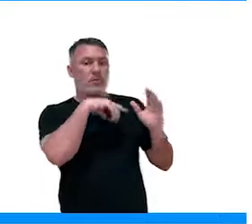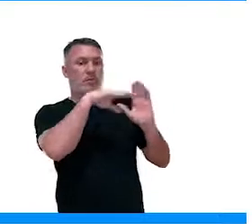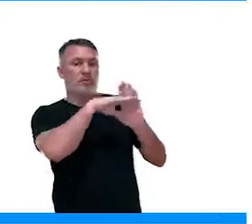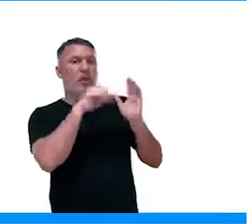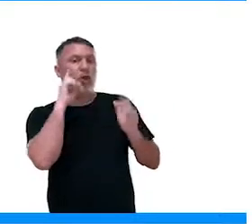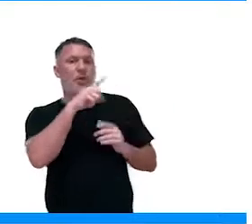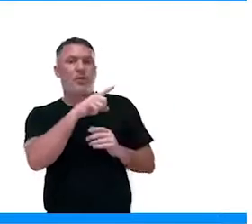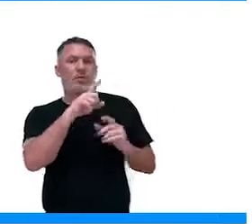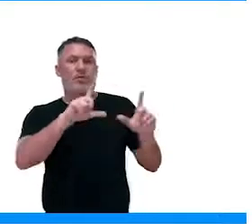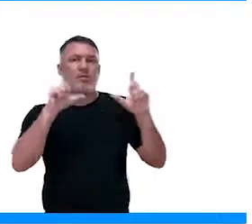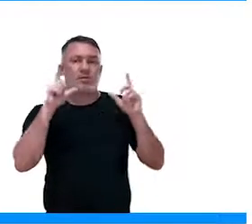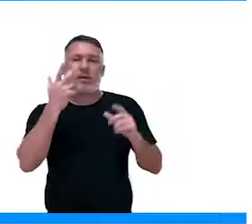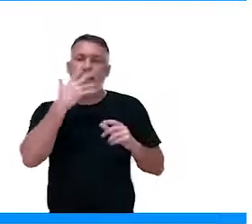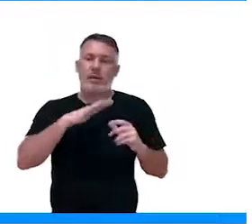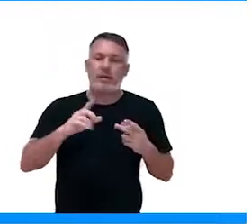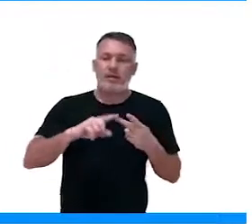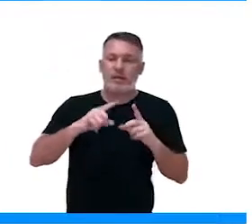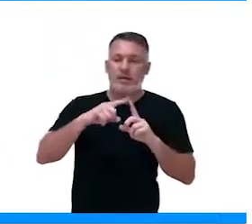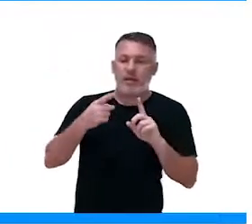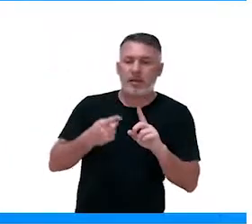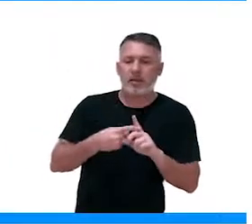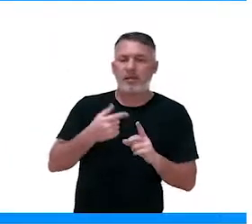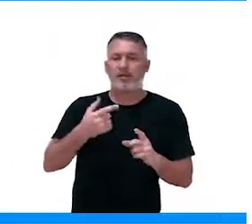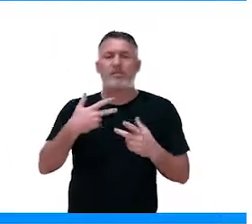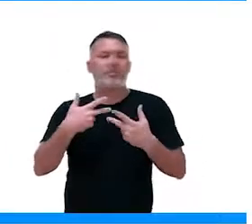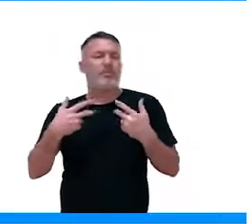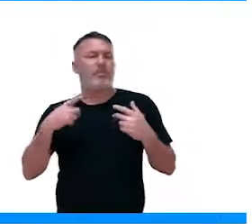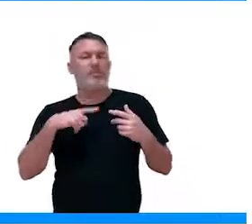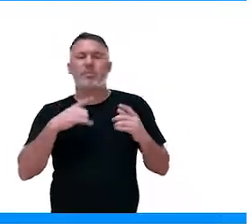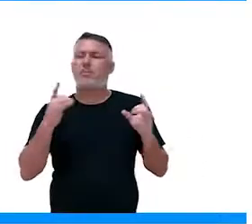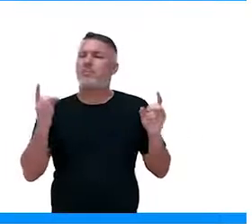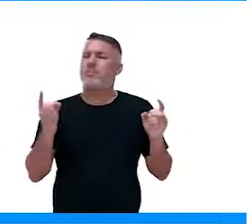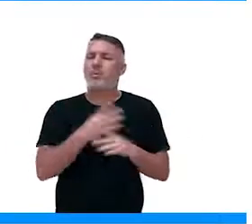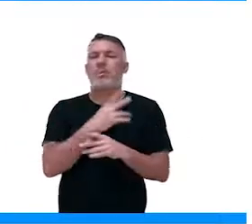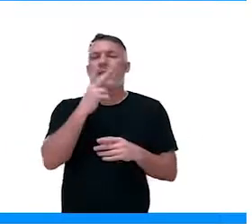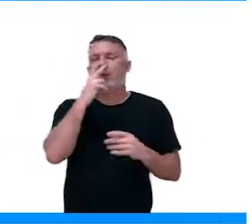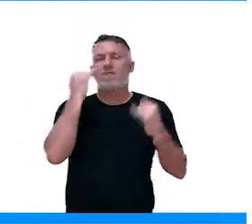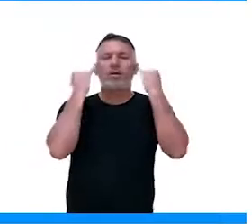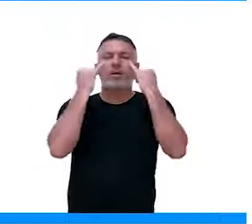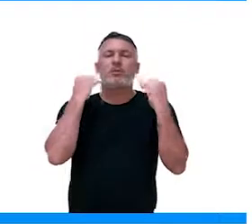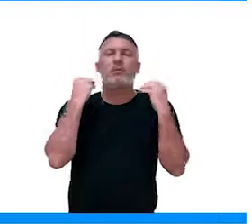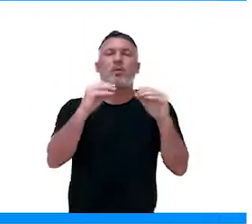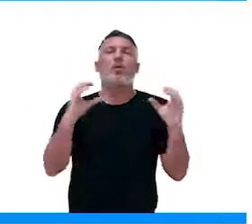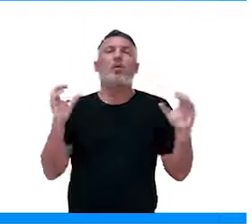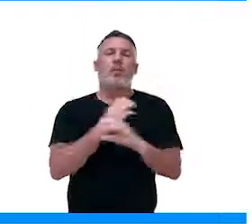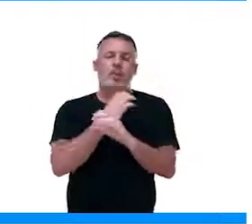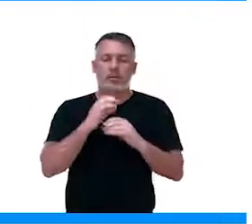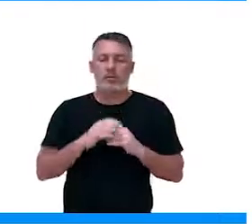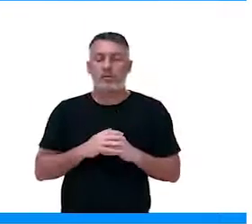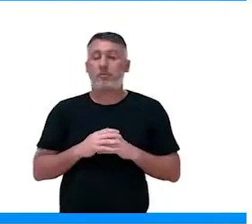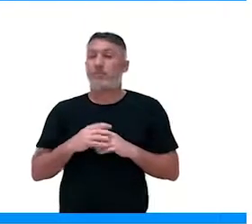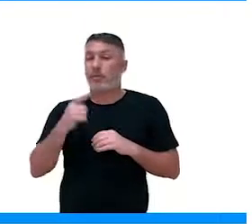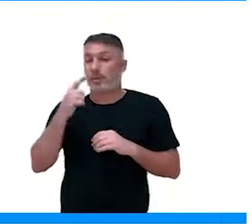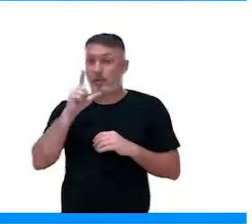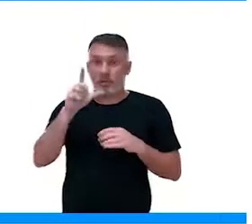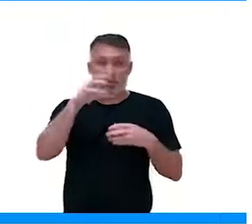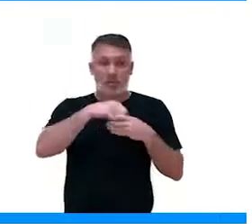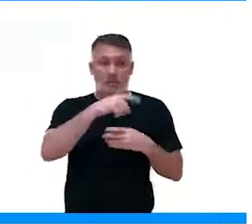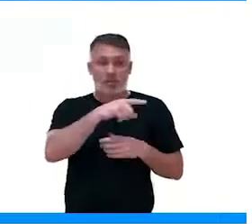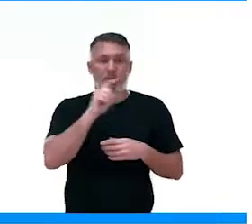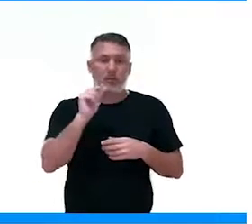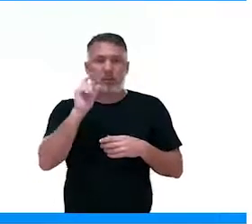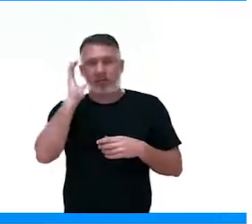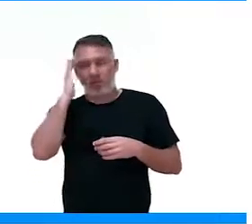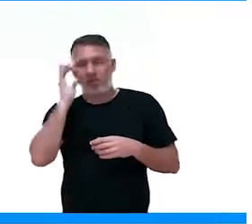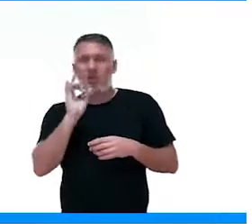está especificado, criança, grávida, né? Então, a gente tem essa aí, troca de informação. Então, a língua, que a